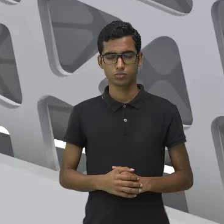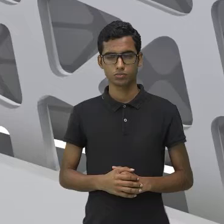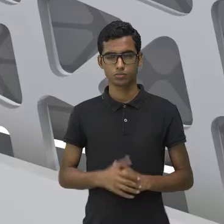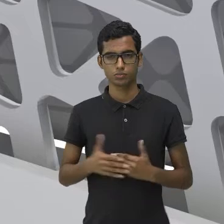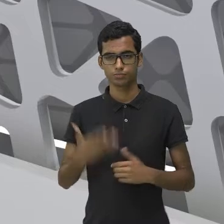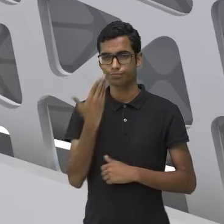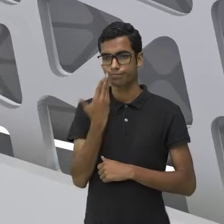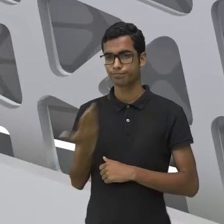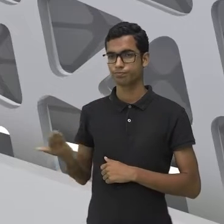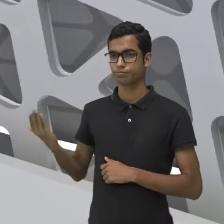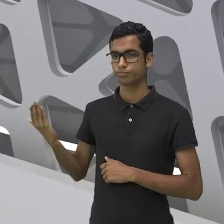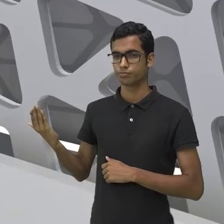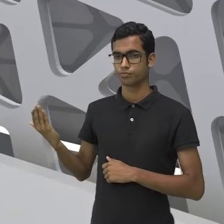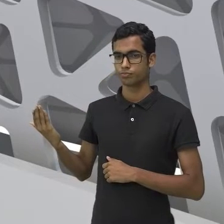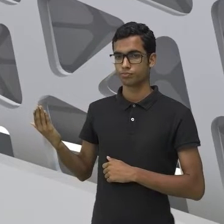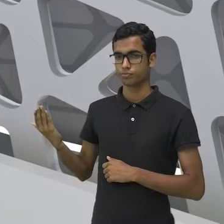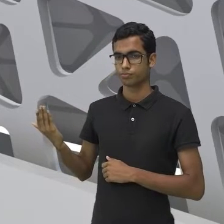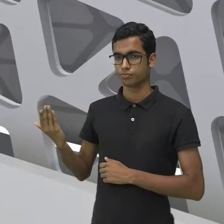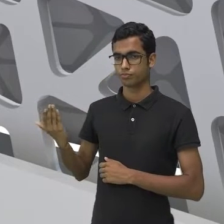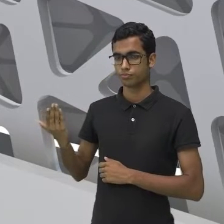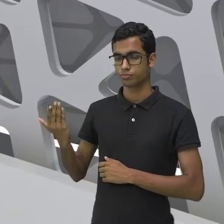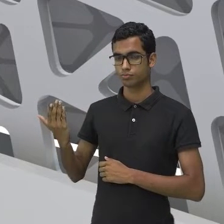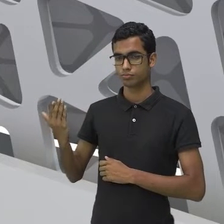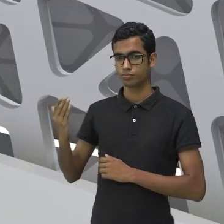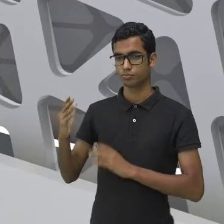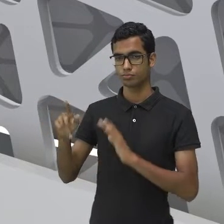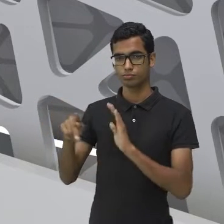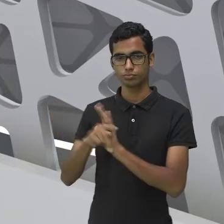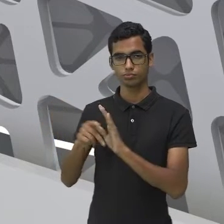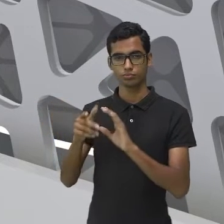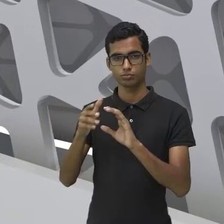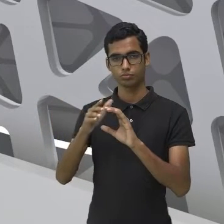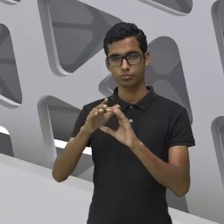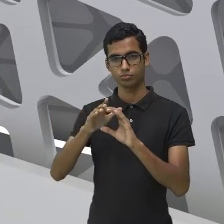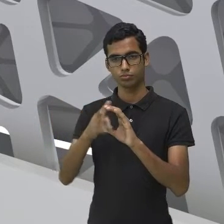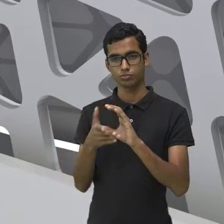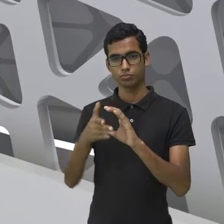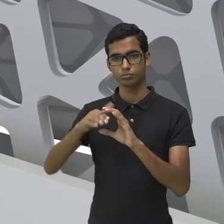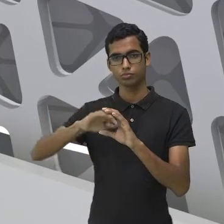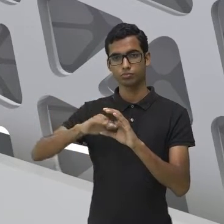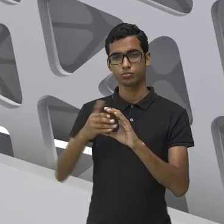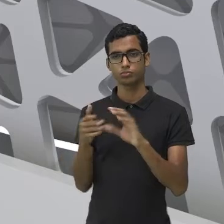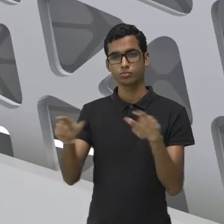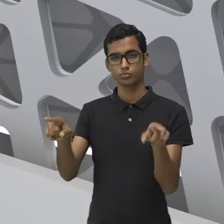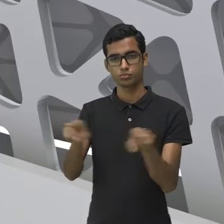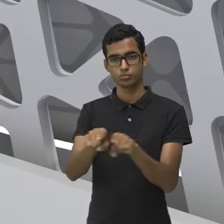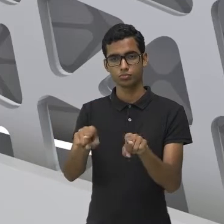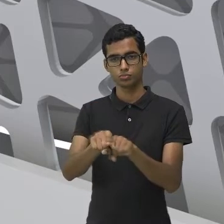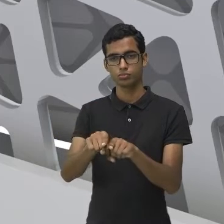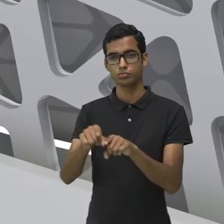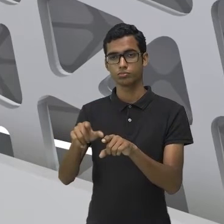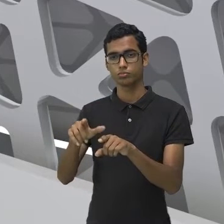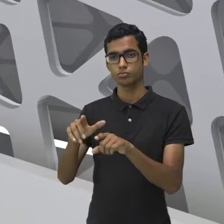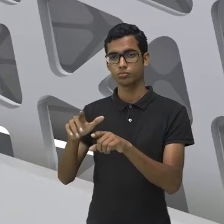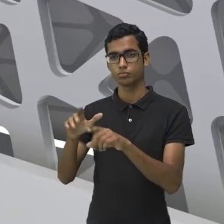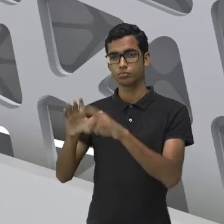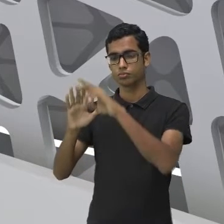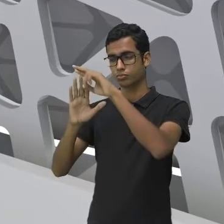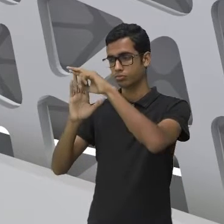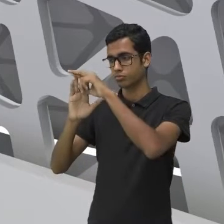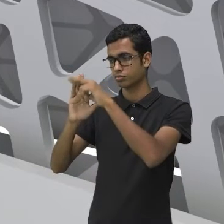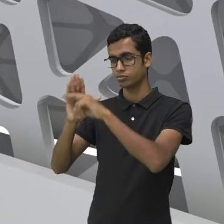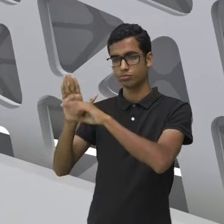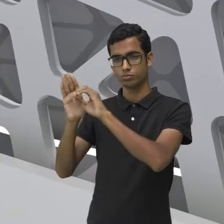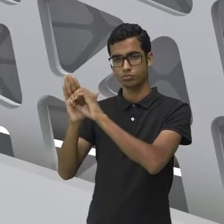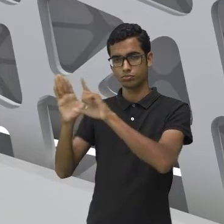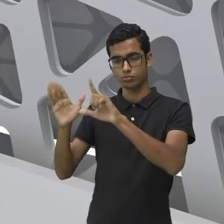Bem, os espelhos esféricos também obedecem às leis da reflexão. É o que